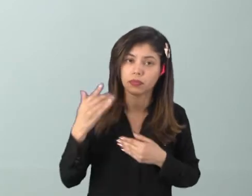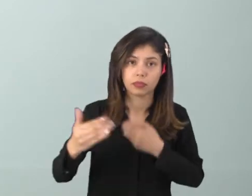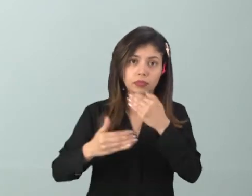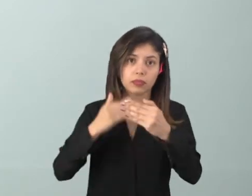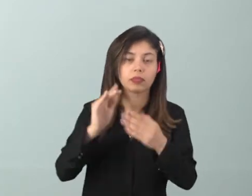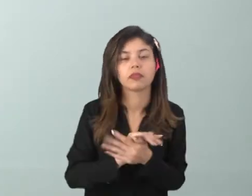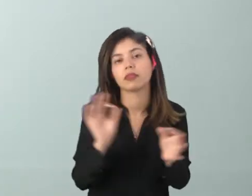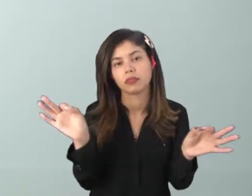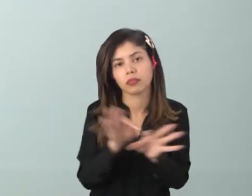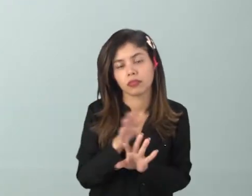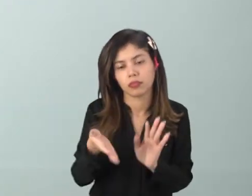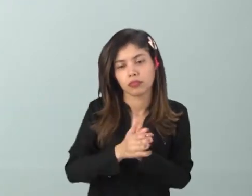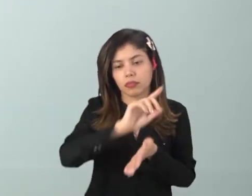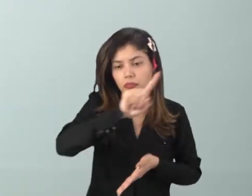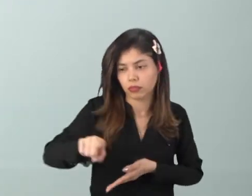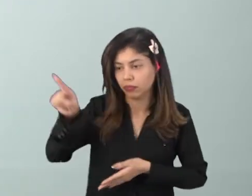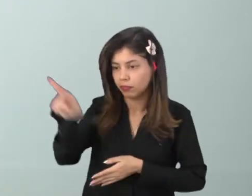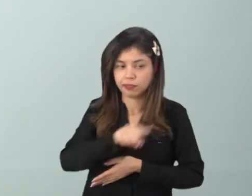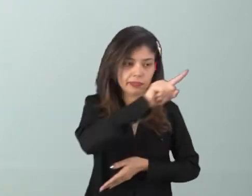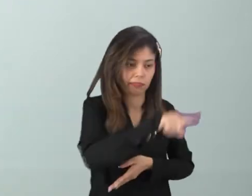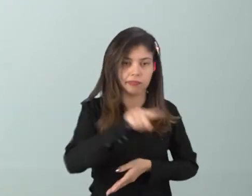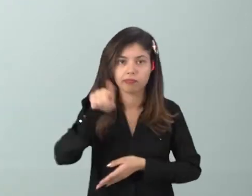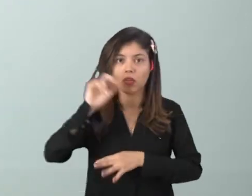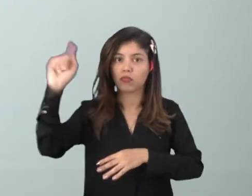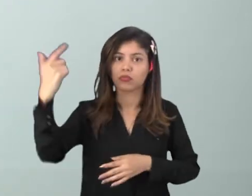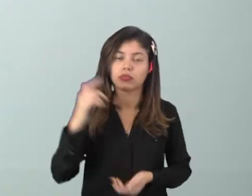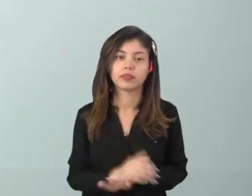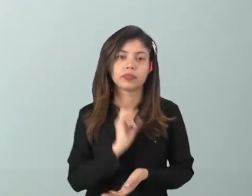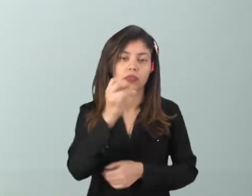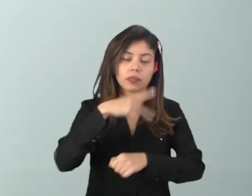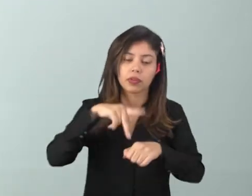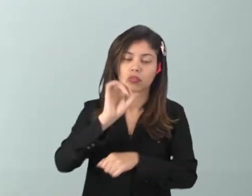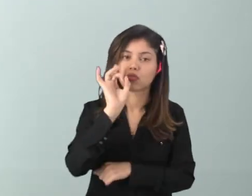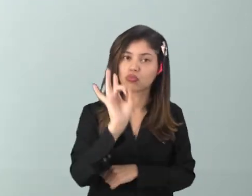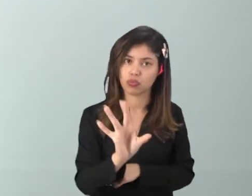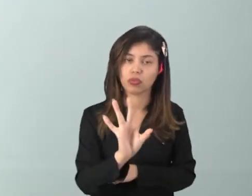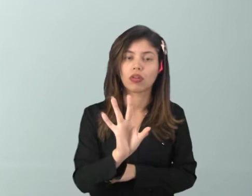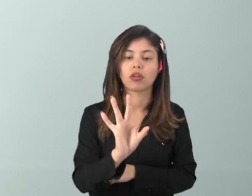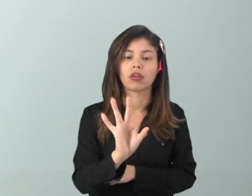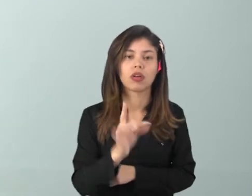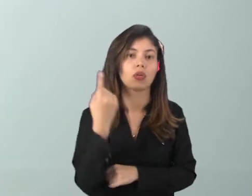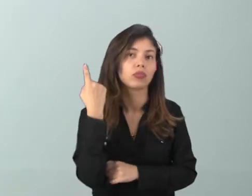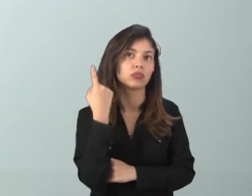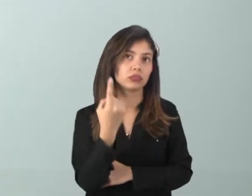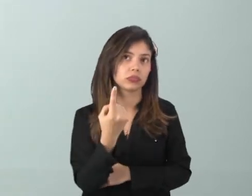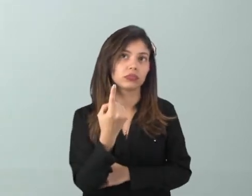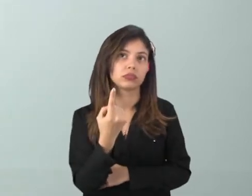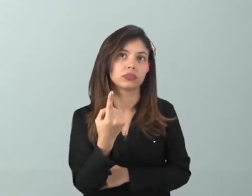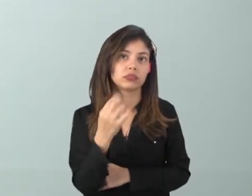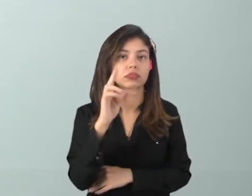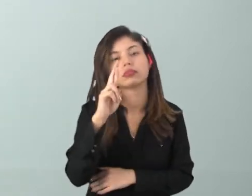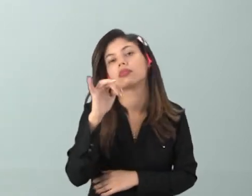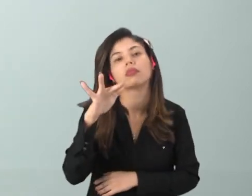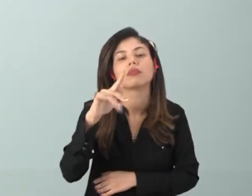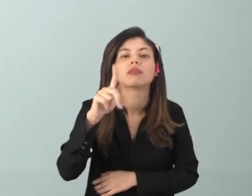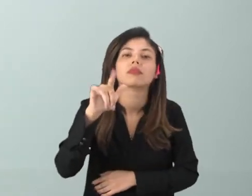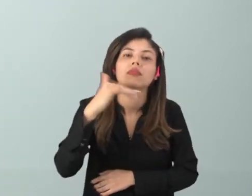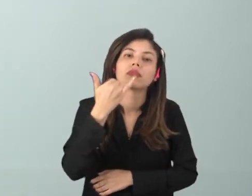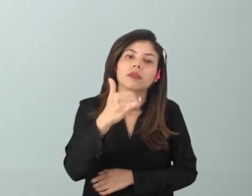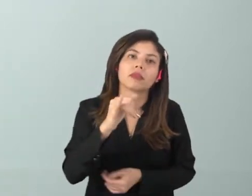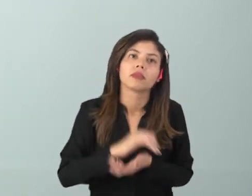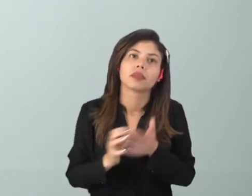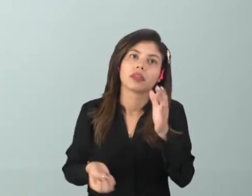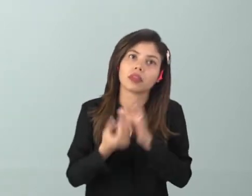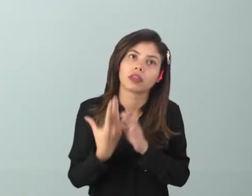vai anulando, né, os malefícios de outro, tá? Se o país ficar somente dependente, por exemplo, das termoelétricas, ele